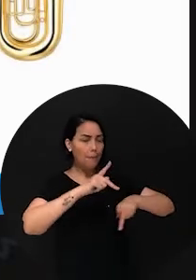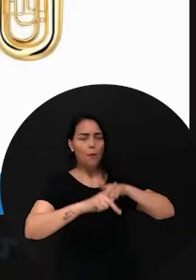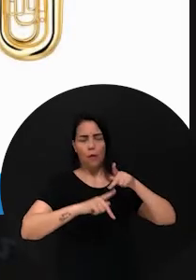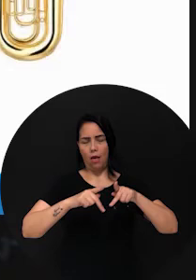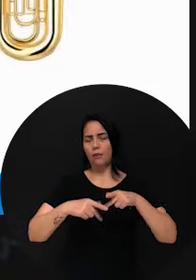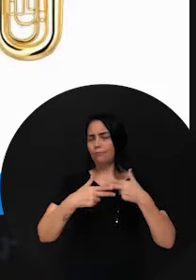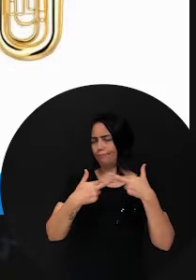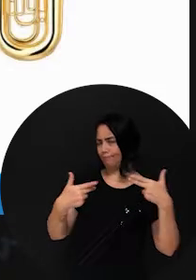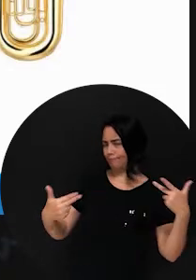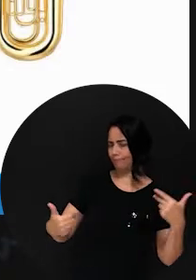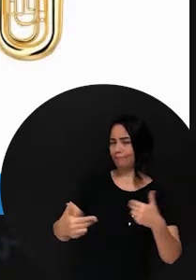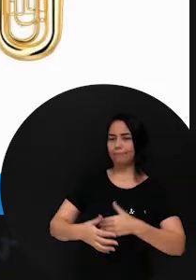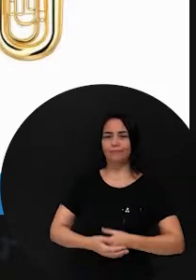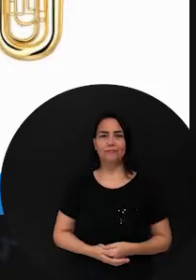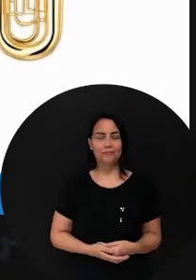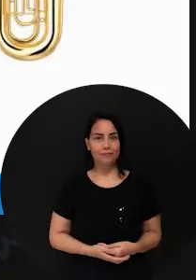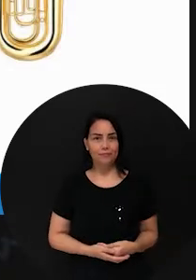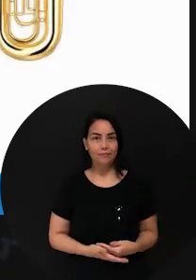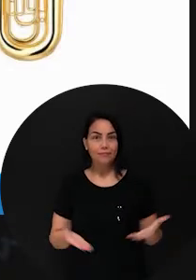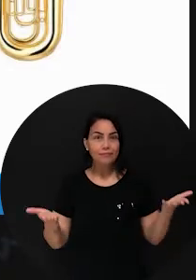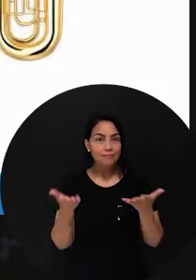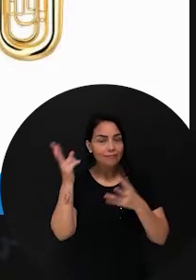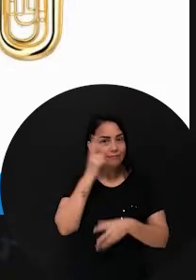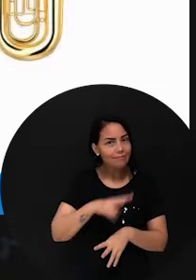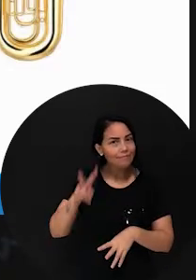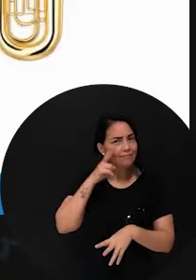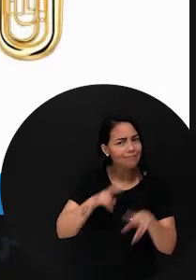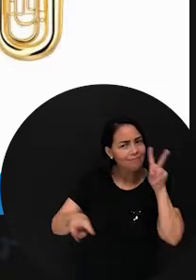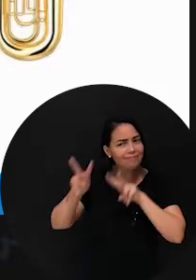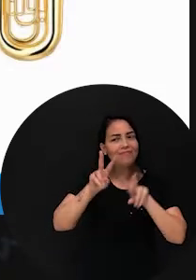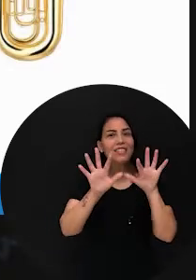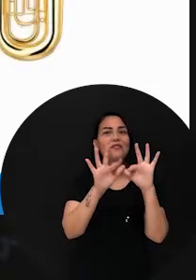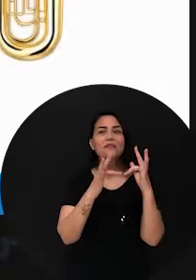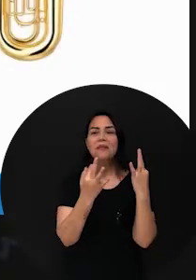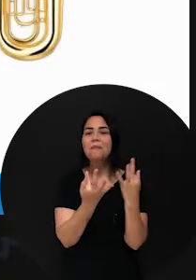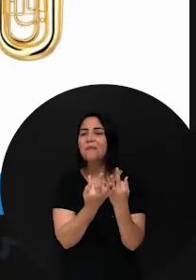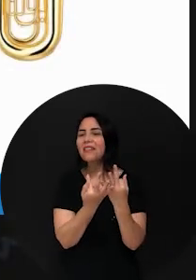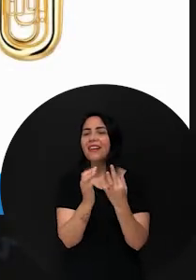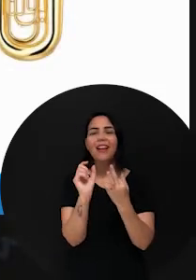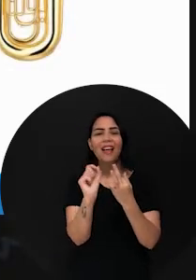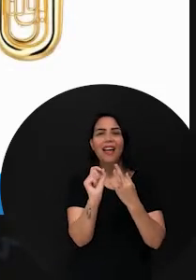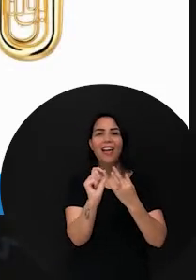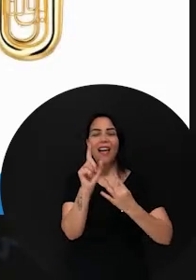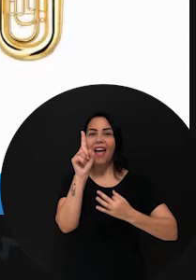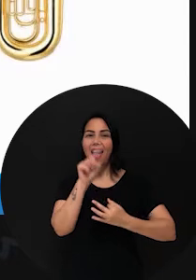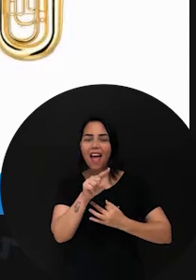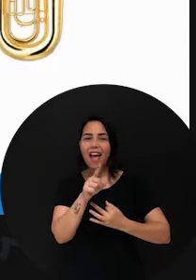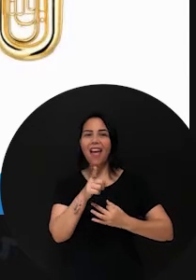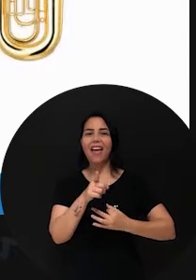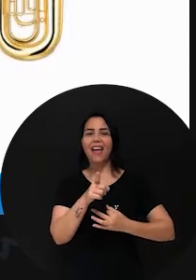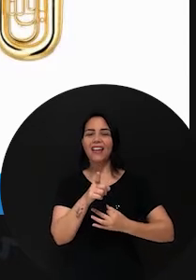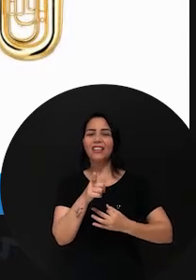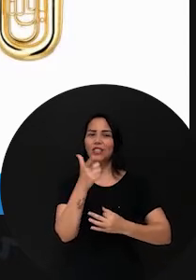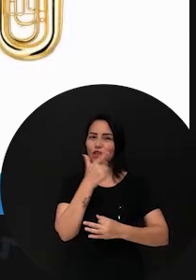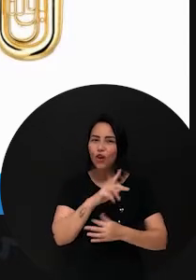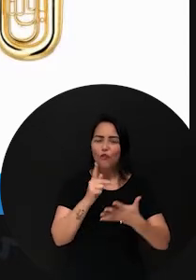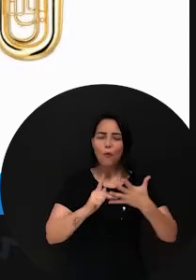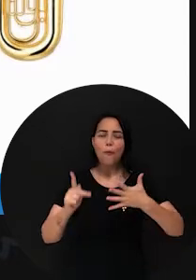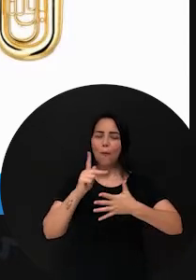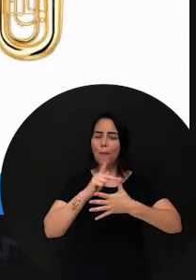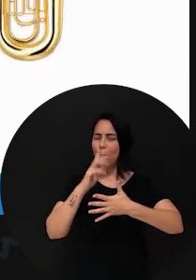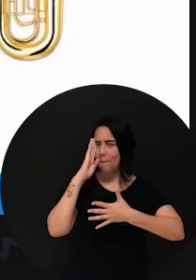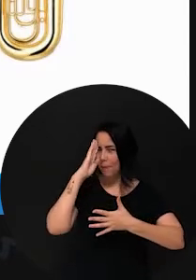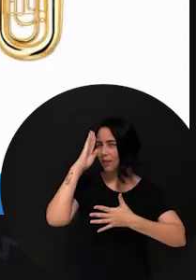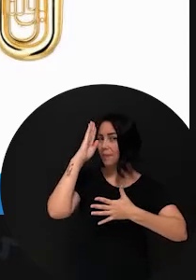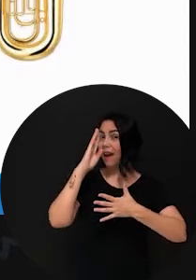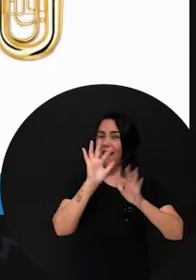Voltando aqui, então, mais uma família aí de instrumentos, mas agora, então, a gente tem aqui os principais